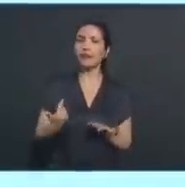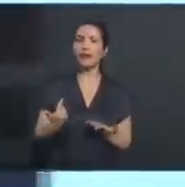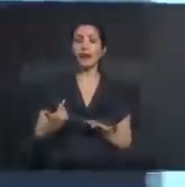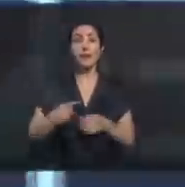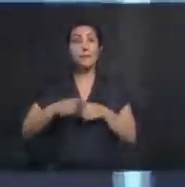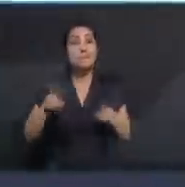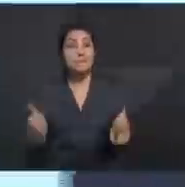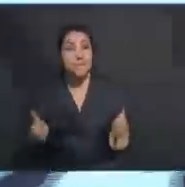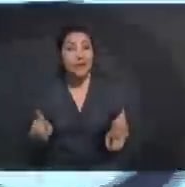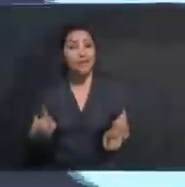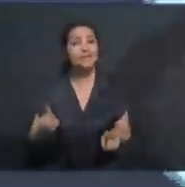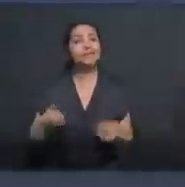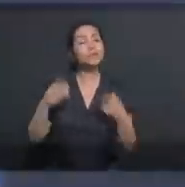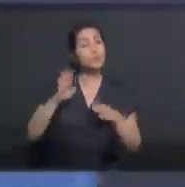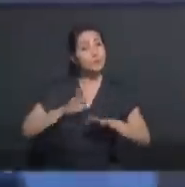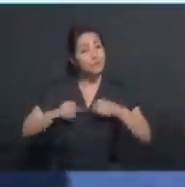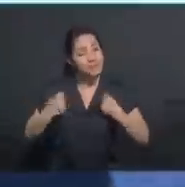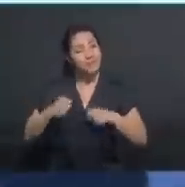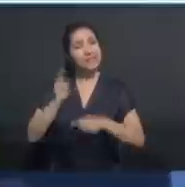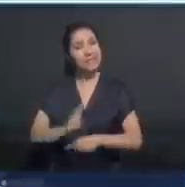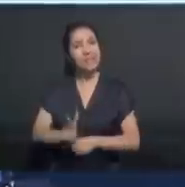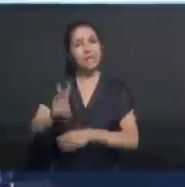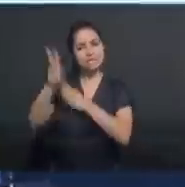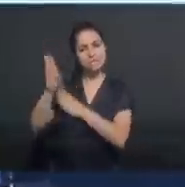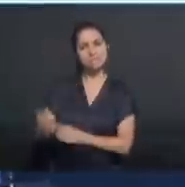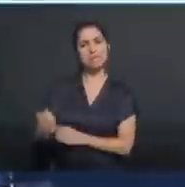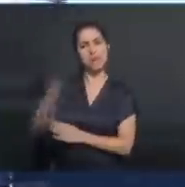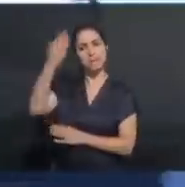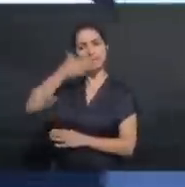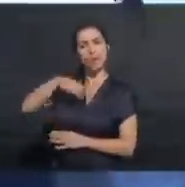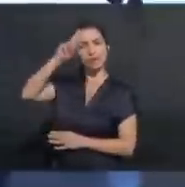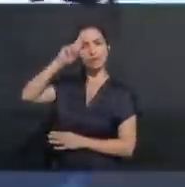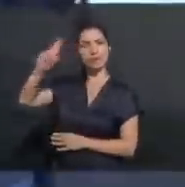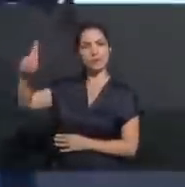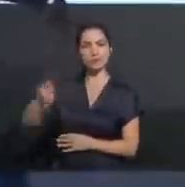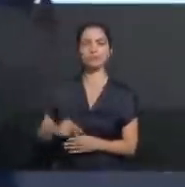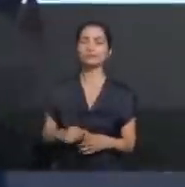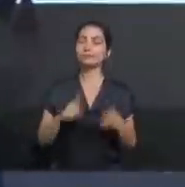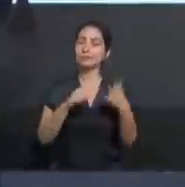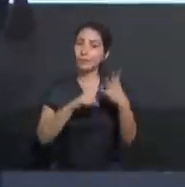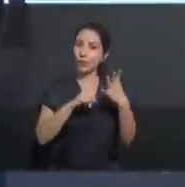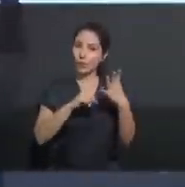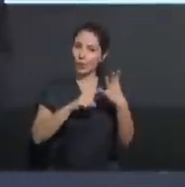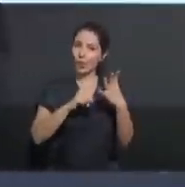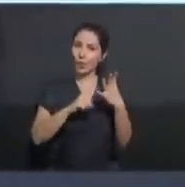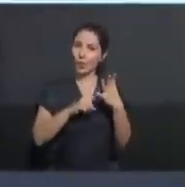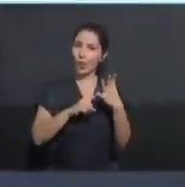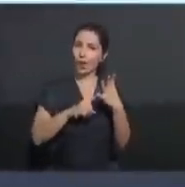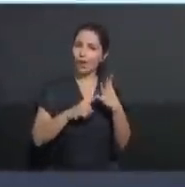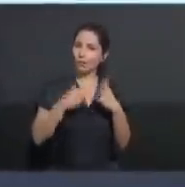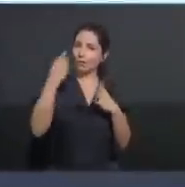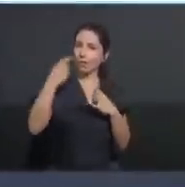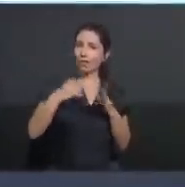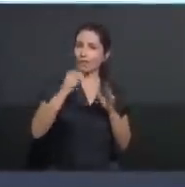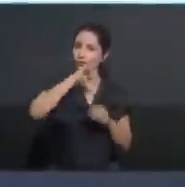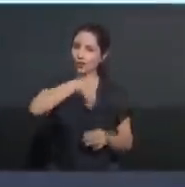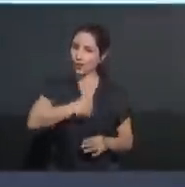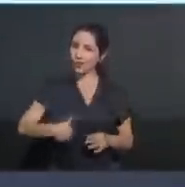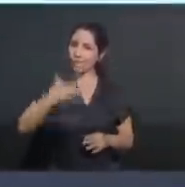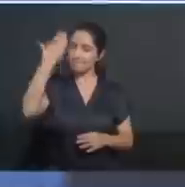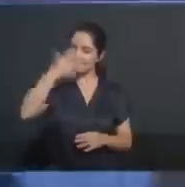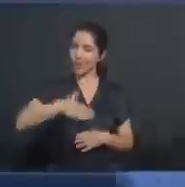Mas não deixa de ser fiel ao Senhor. Quarta situação, que o Zé foi fiel, ele foi fiel nas